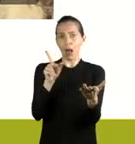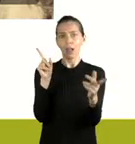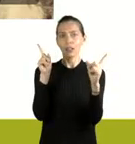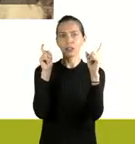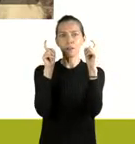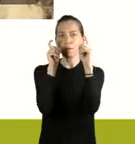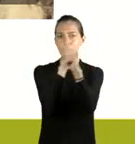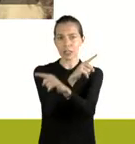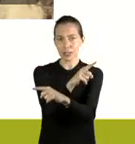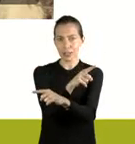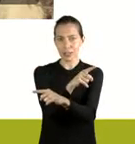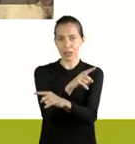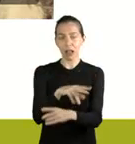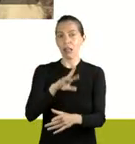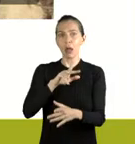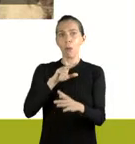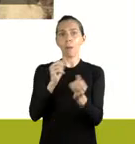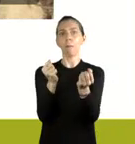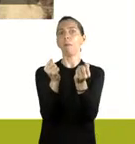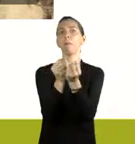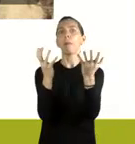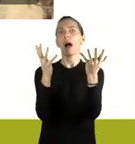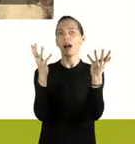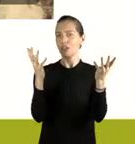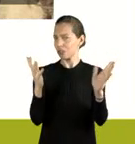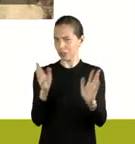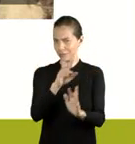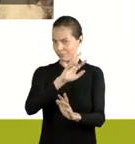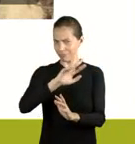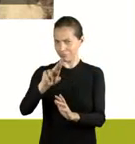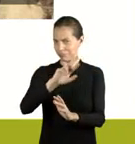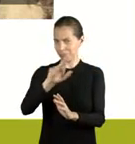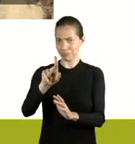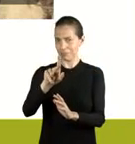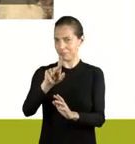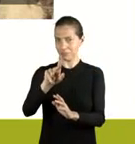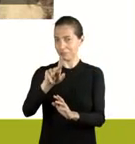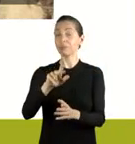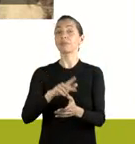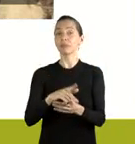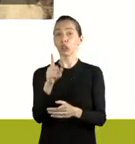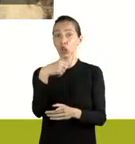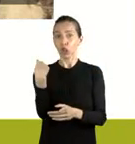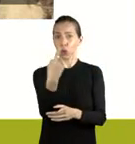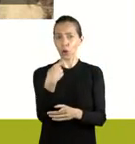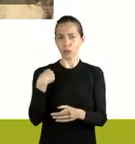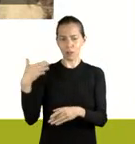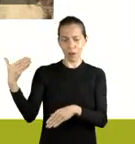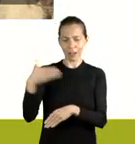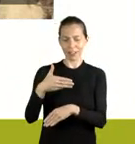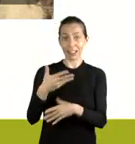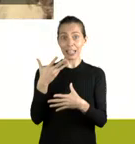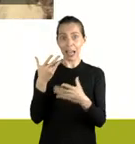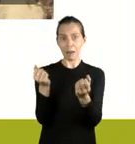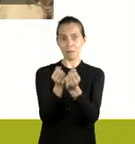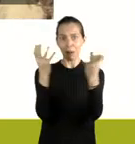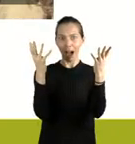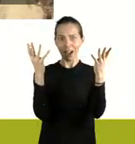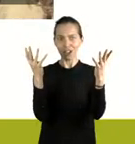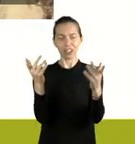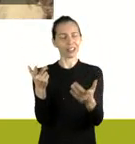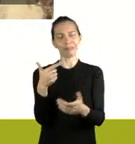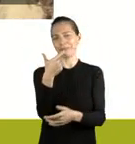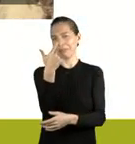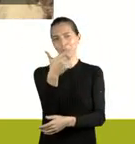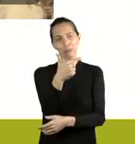que vai ter uma fórmula mágica. Se todos vieram atrás disso, eu acho que não tem uma fórmula.